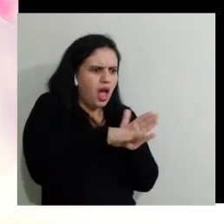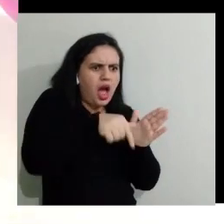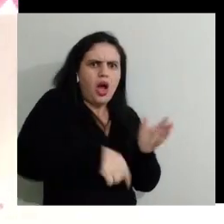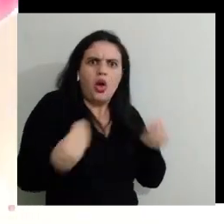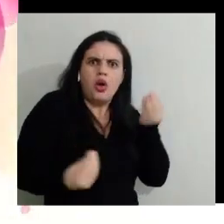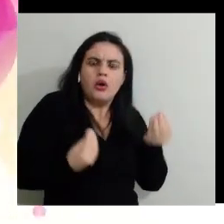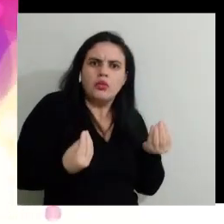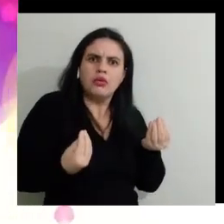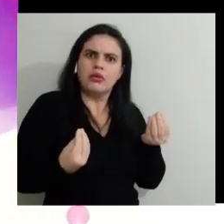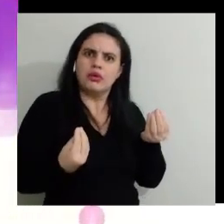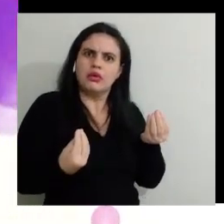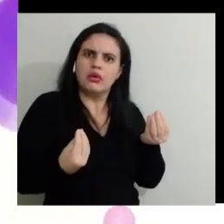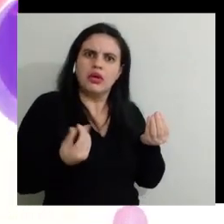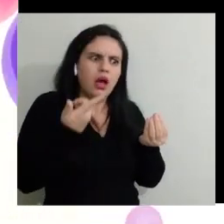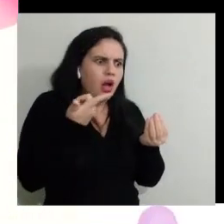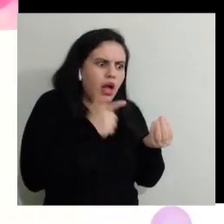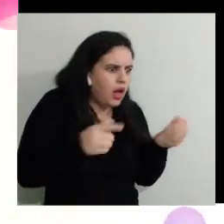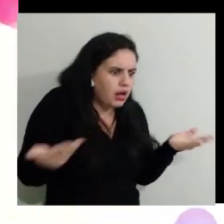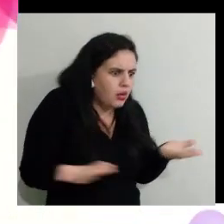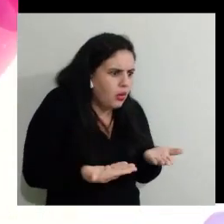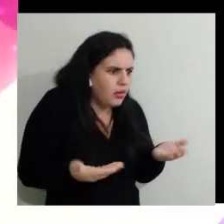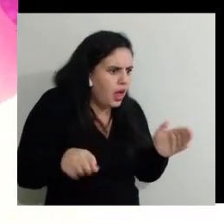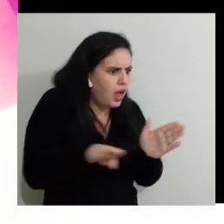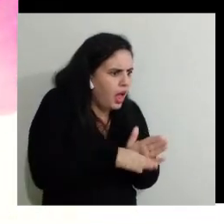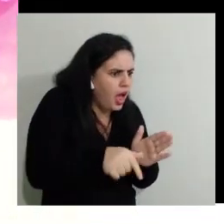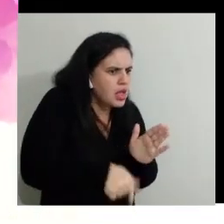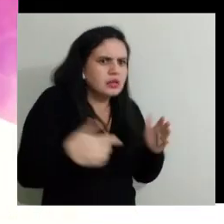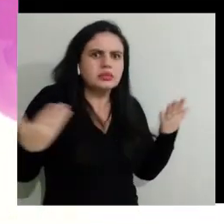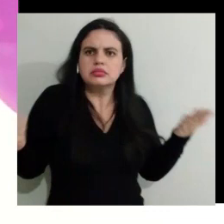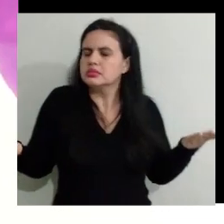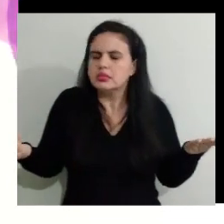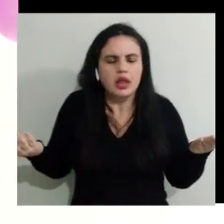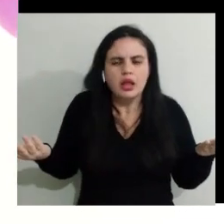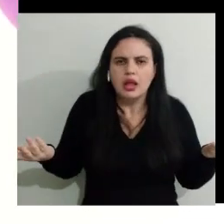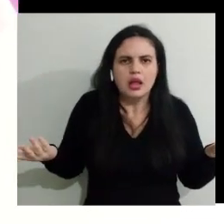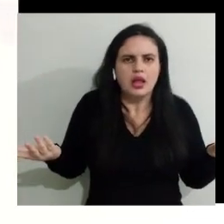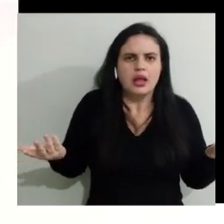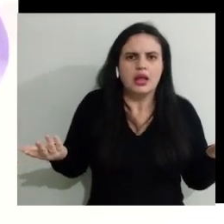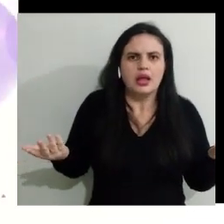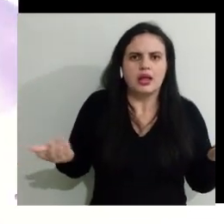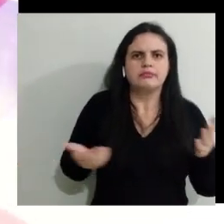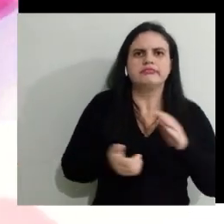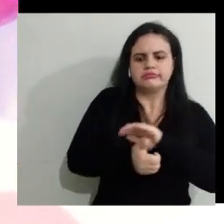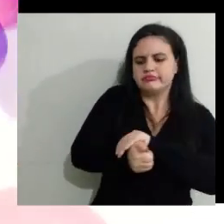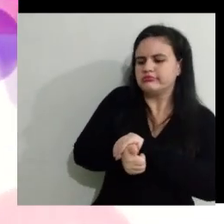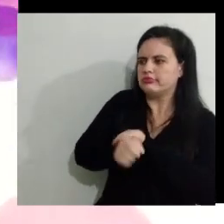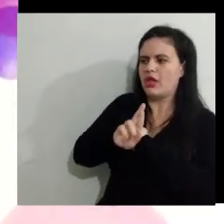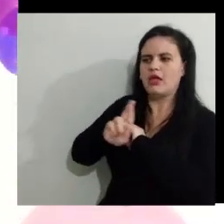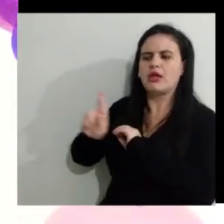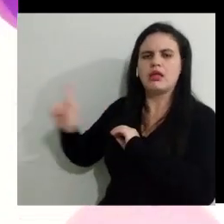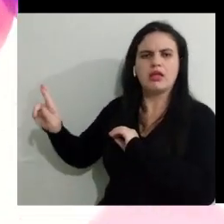aqui? Como conseguiu chegar? Como é que você veio? Voando?